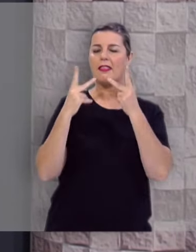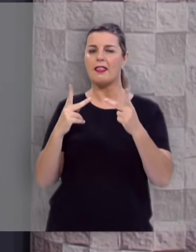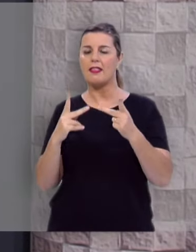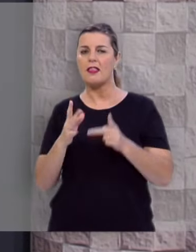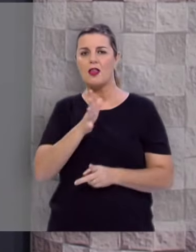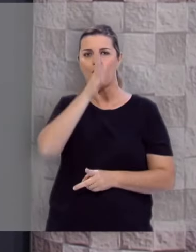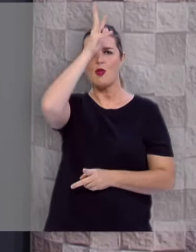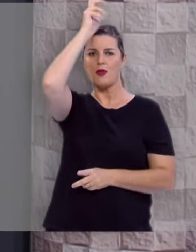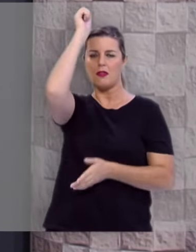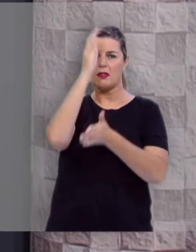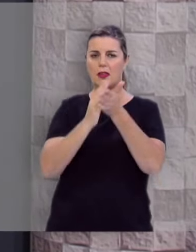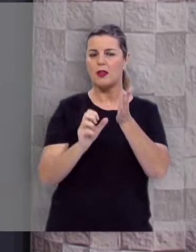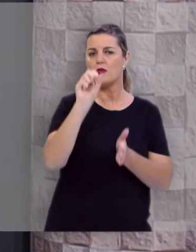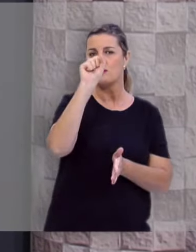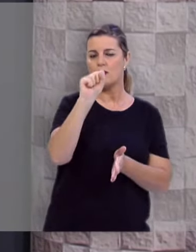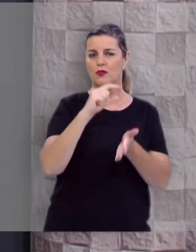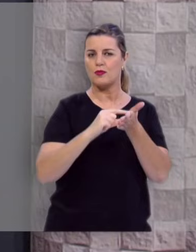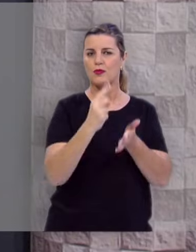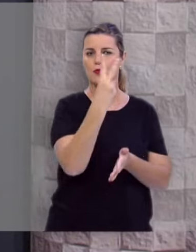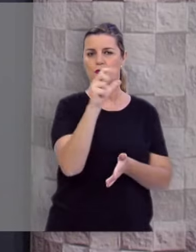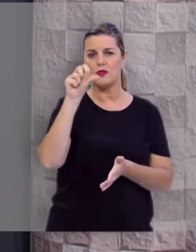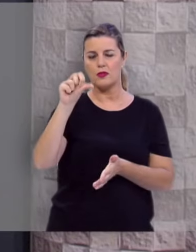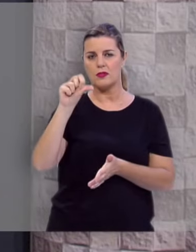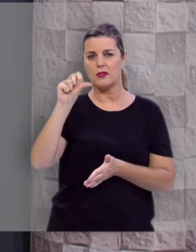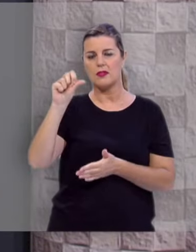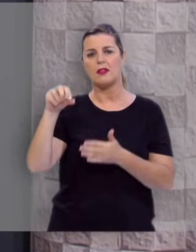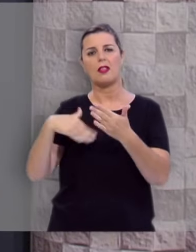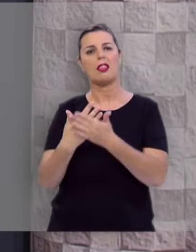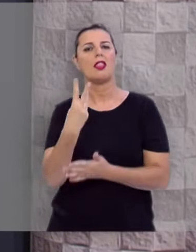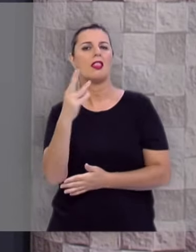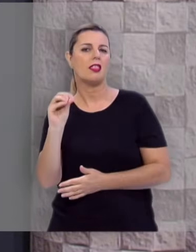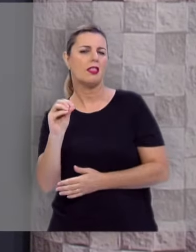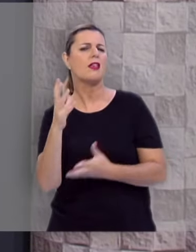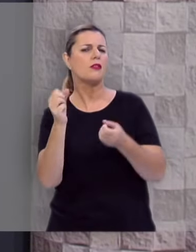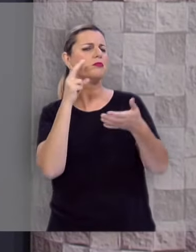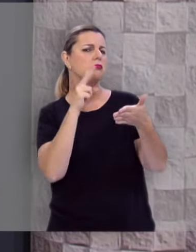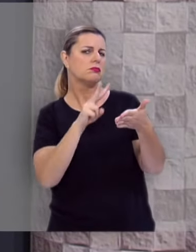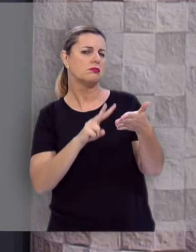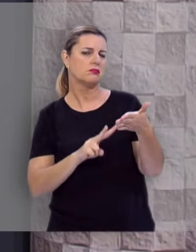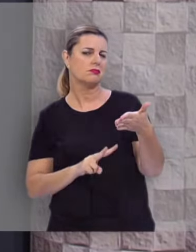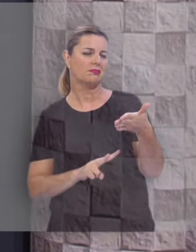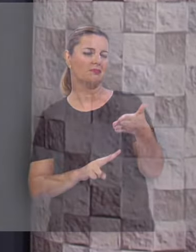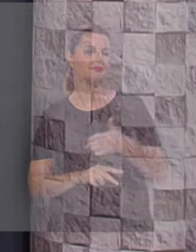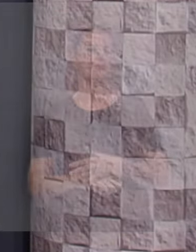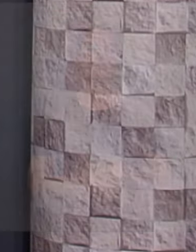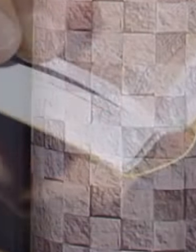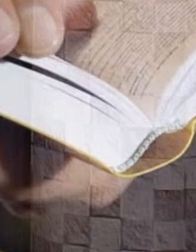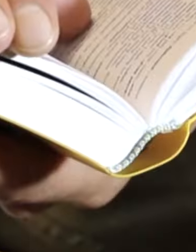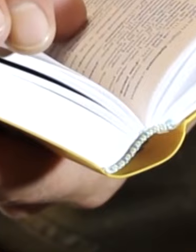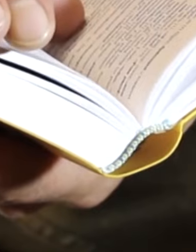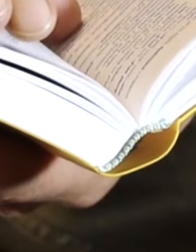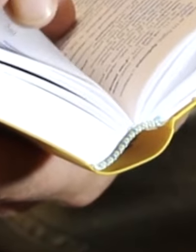em Romanos, capítulo 8, versos 29 e 30. Vamos ouvir a leitura do